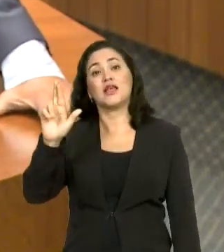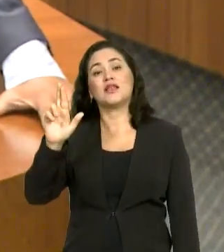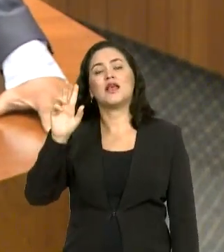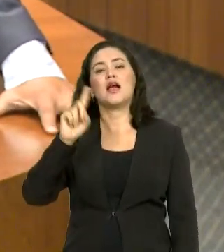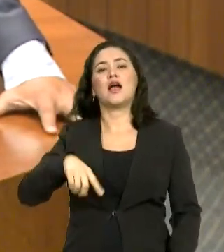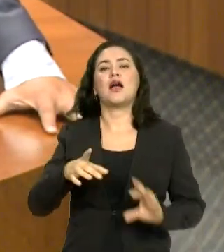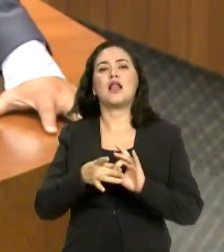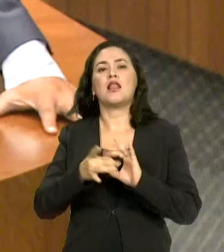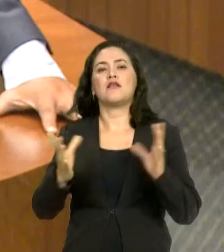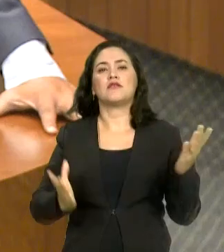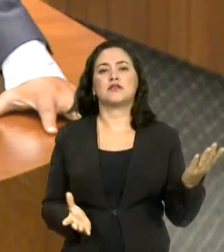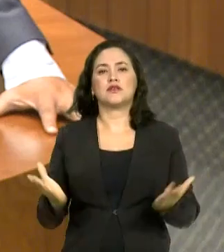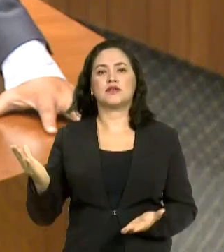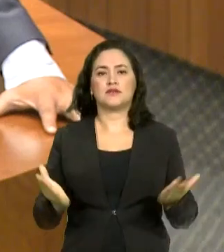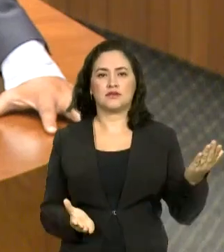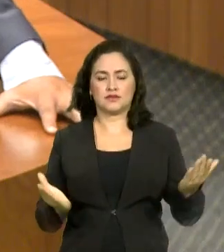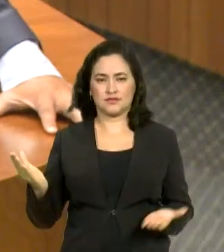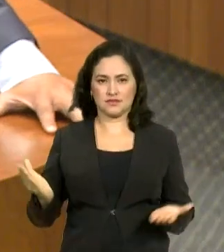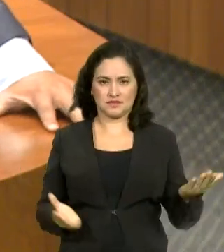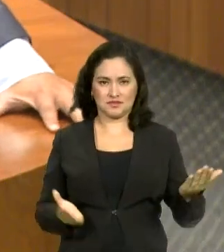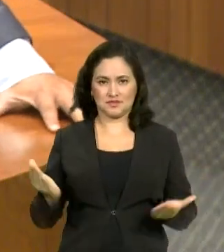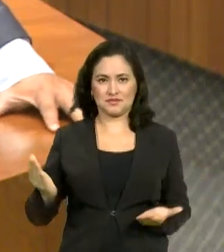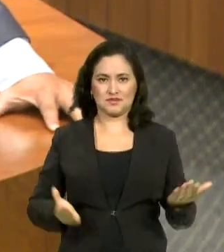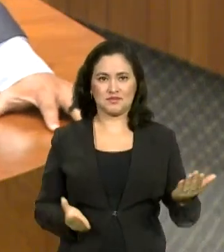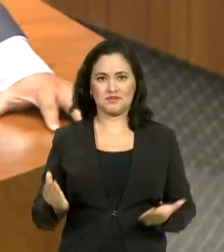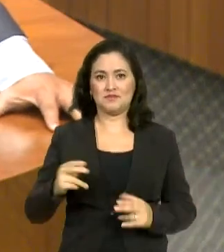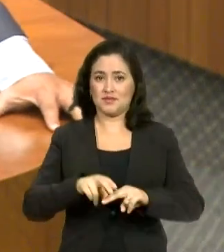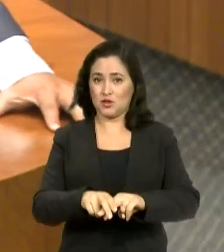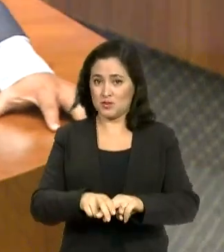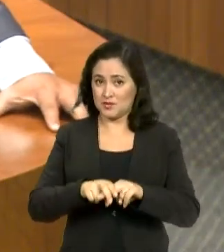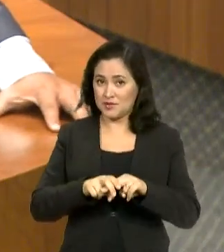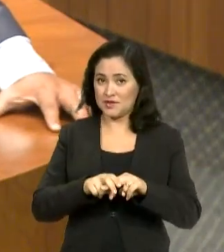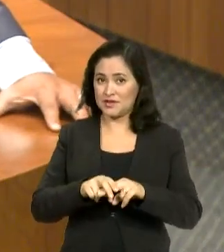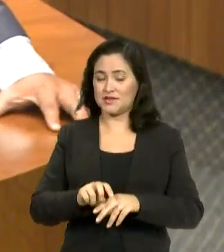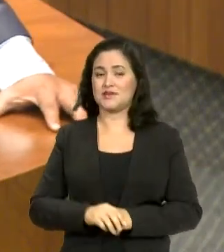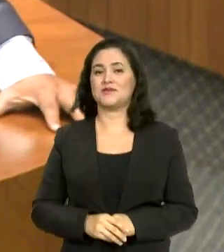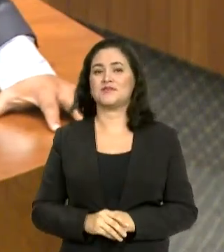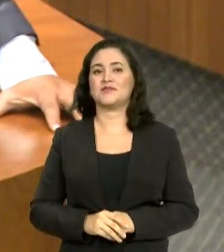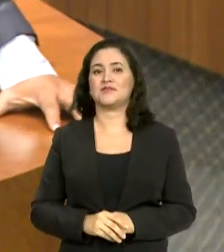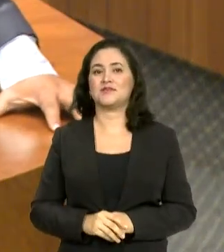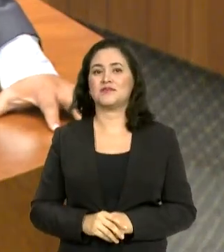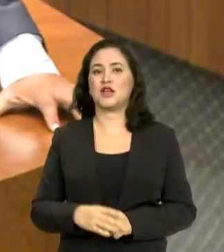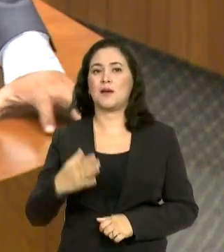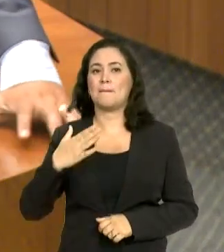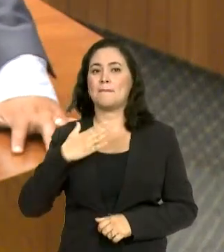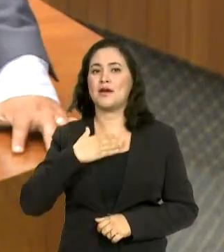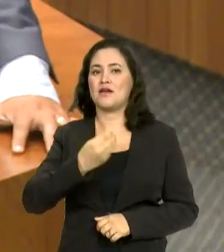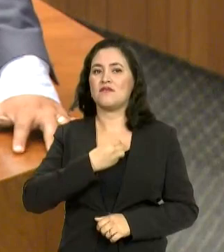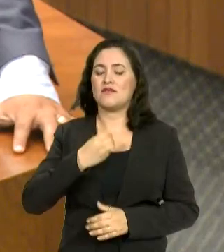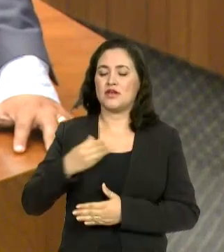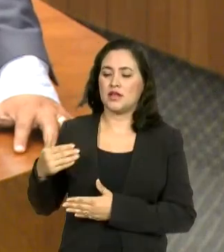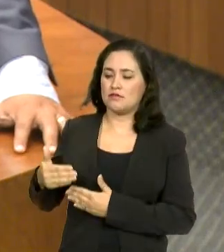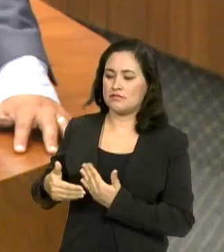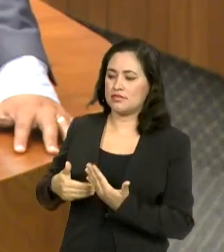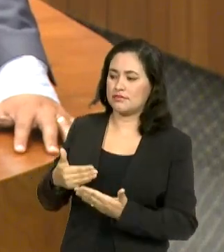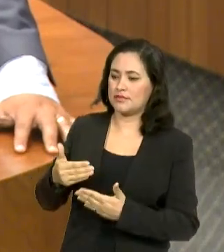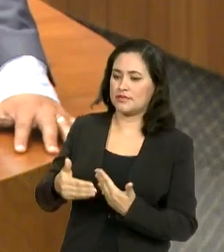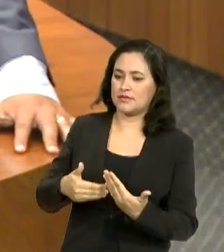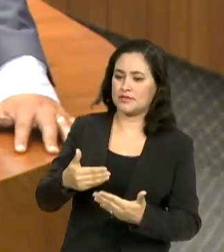de servir. E assim, a trajetória que temos até aqui,